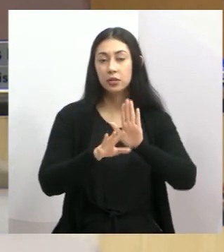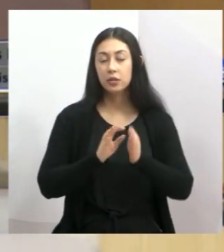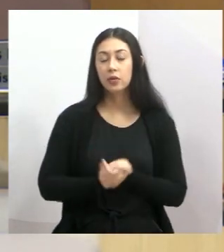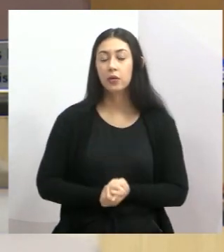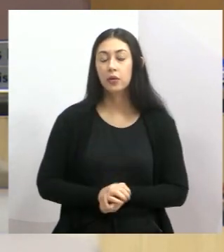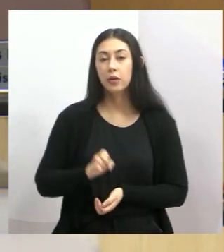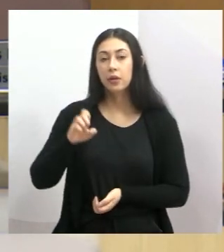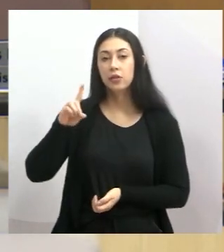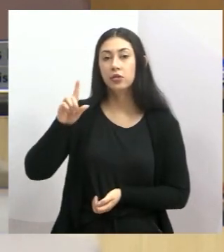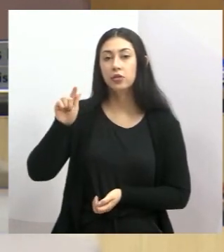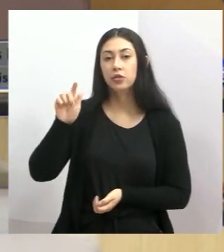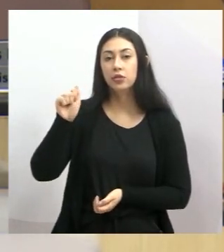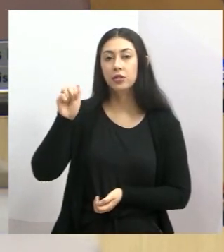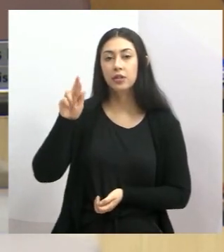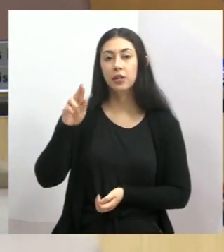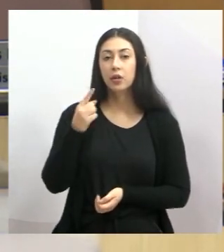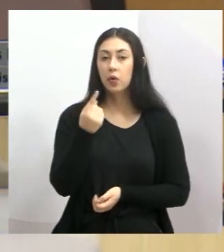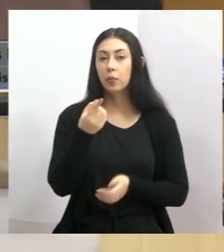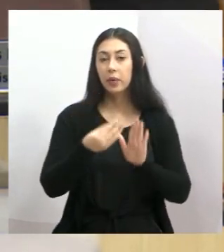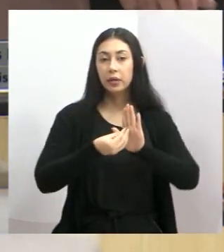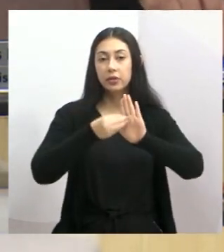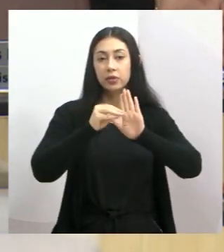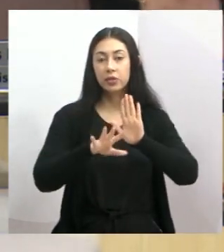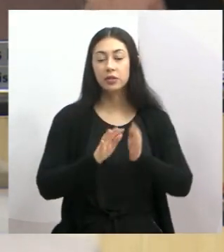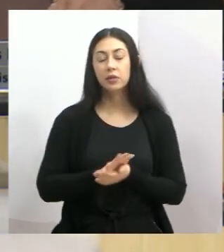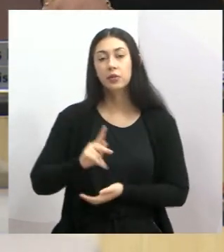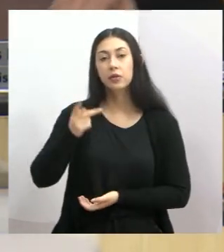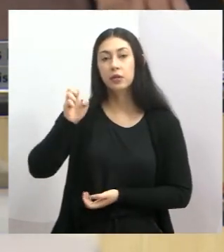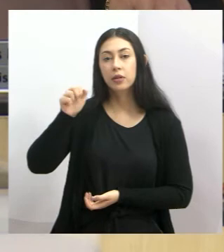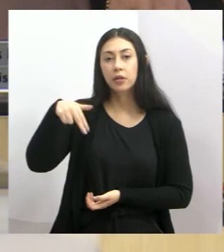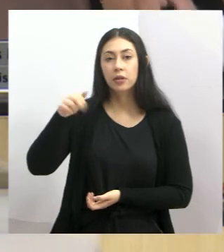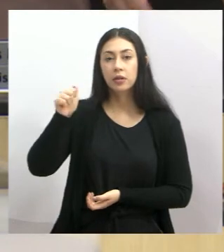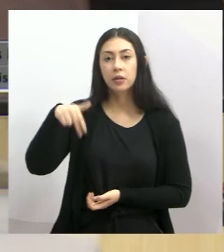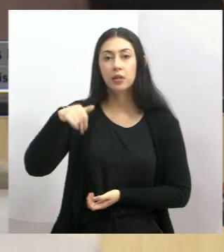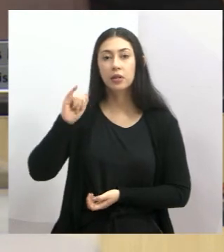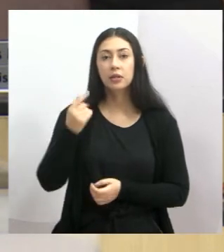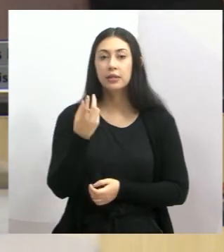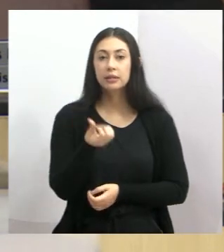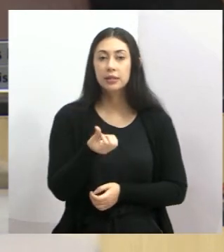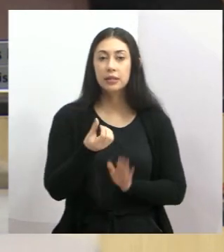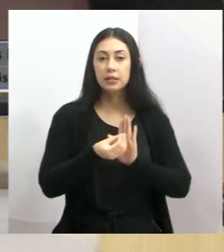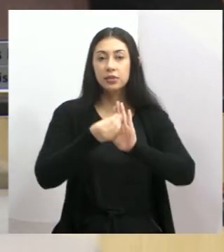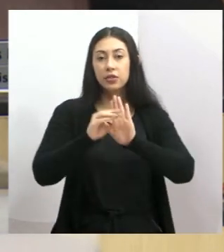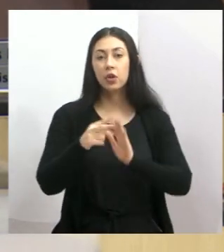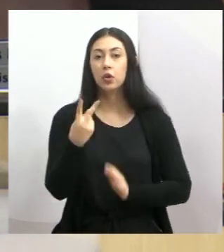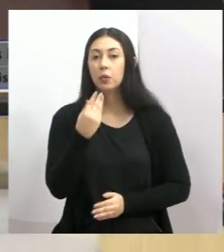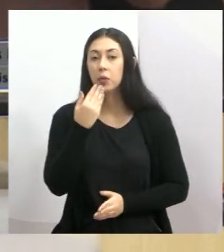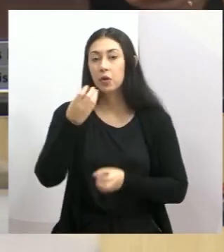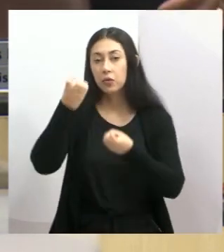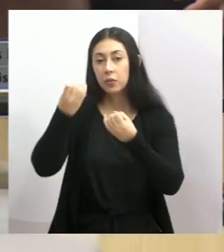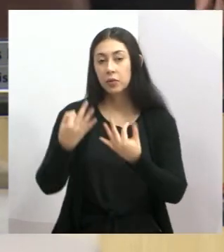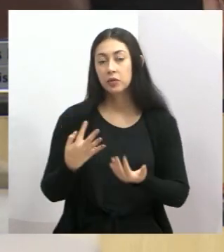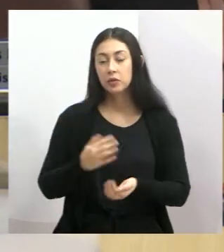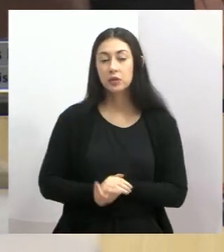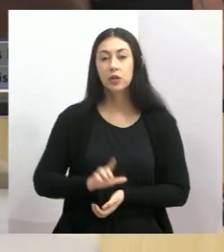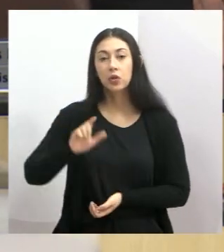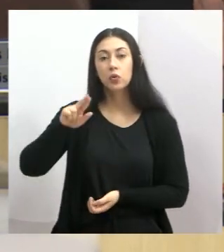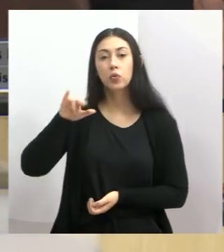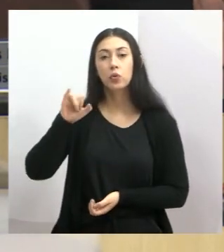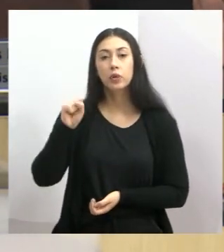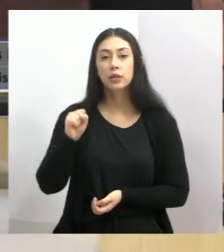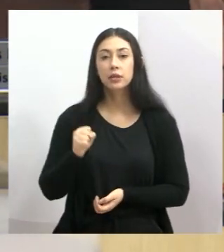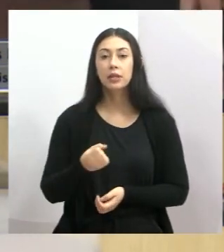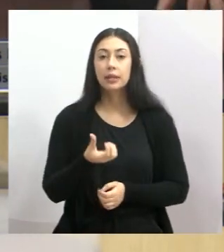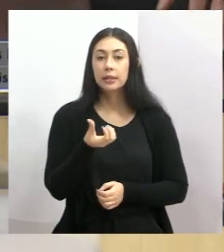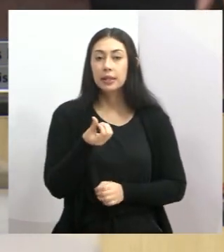o edigas aqui uma indicação Ernani Barretos seis indicação dois pedir informação Luiz